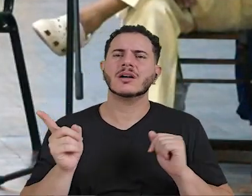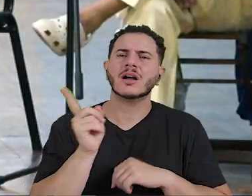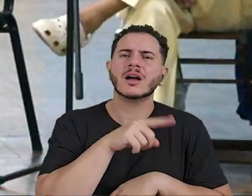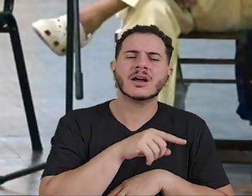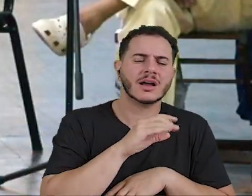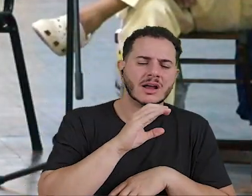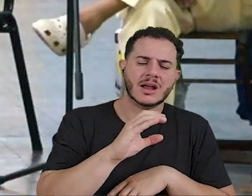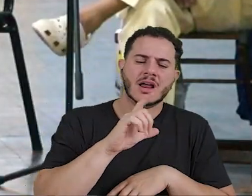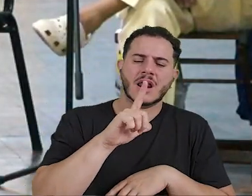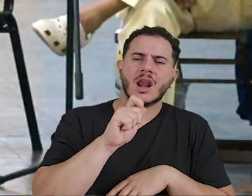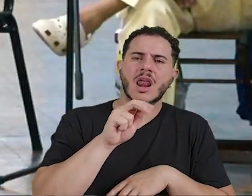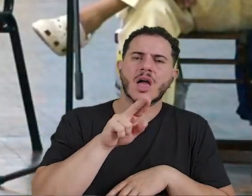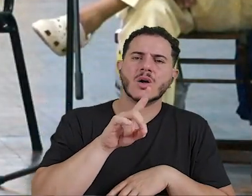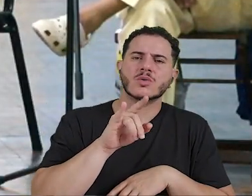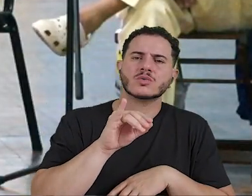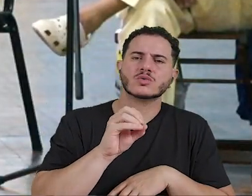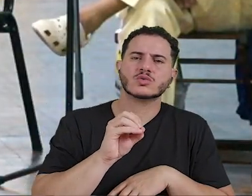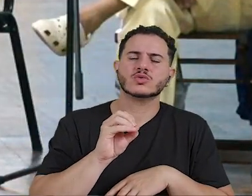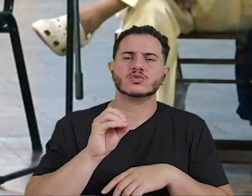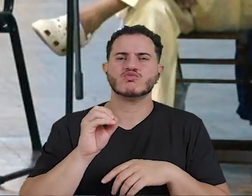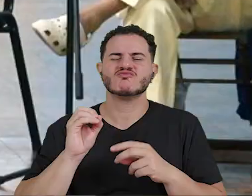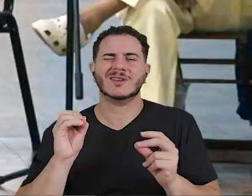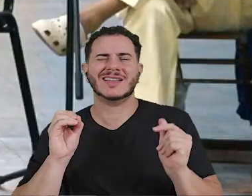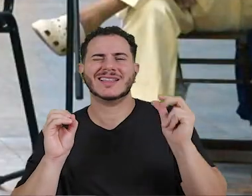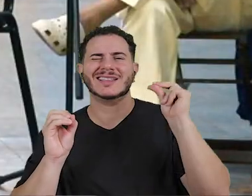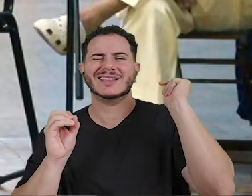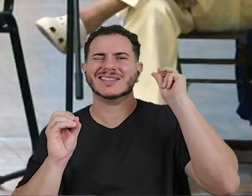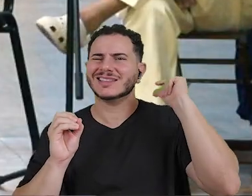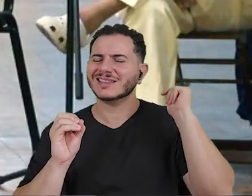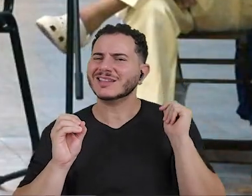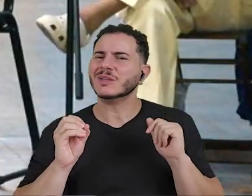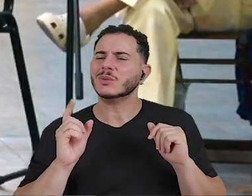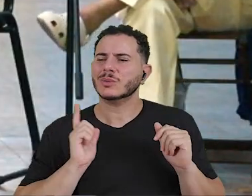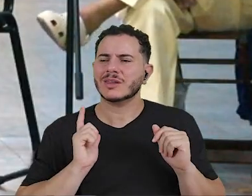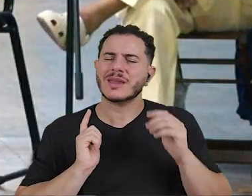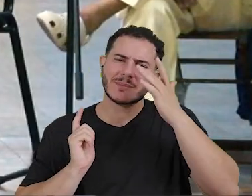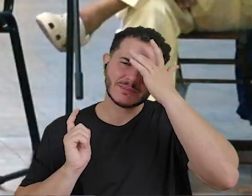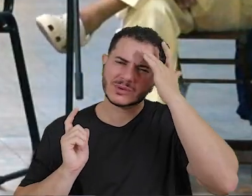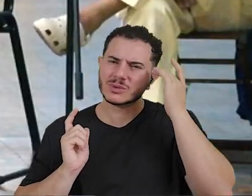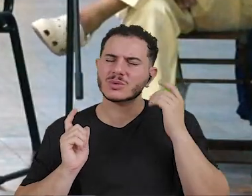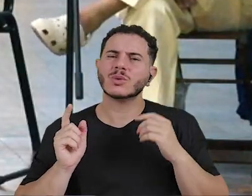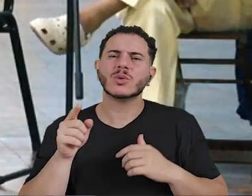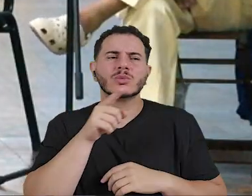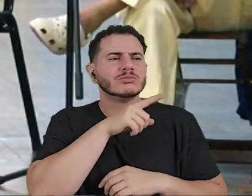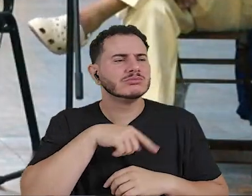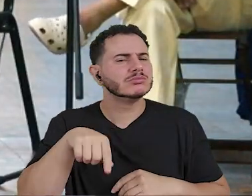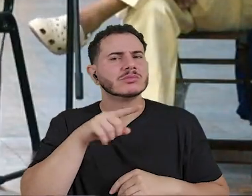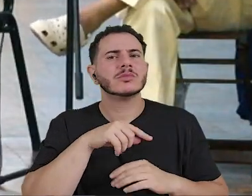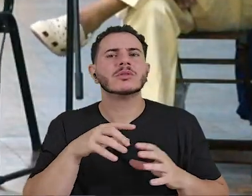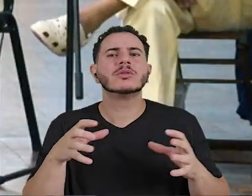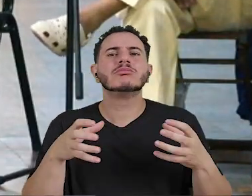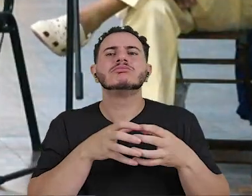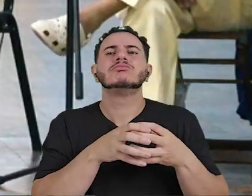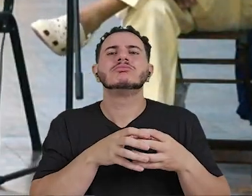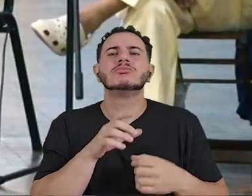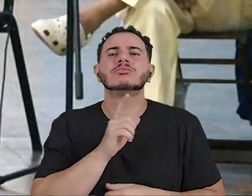Cláudio, nossos batuqueiros, antigo que estava lá nessa festa. E lá o homem vinha,